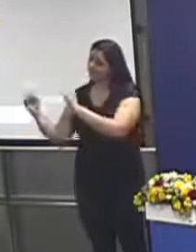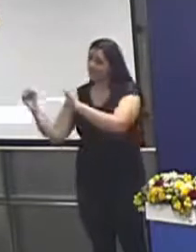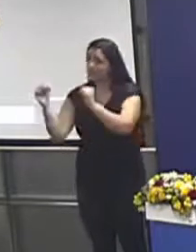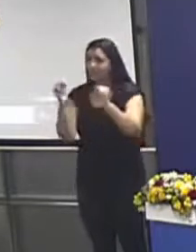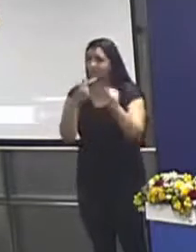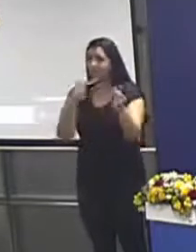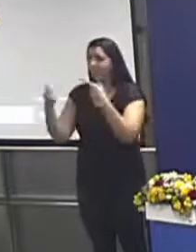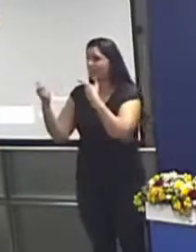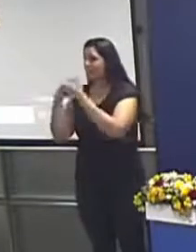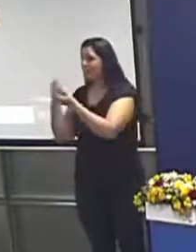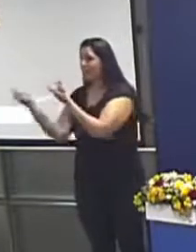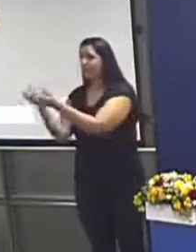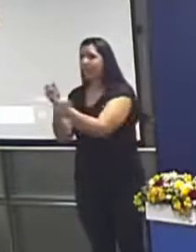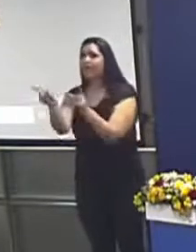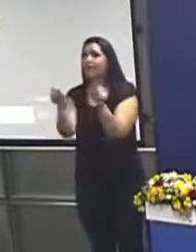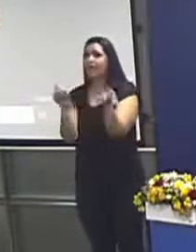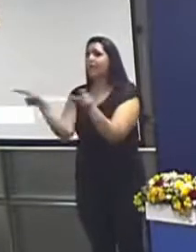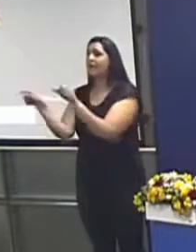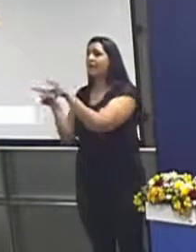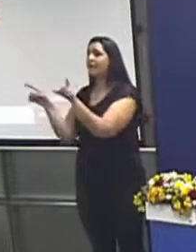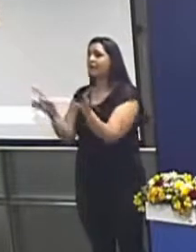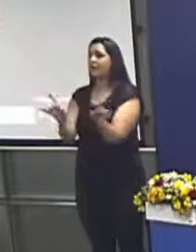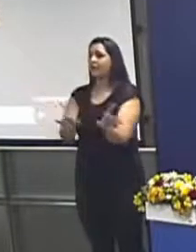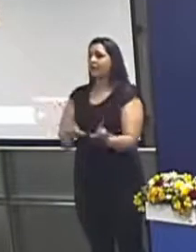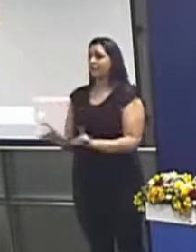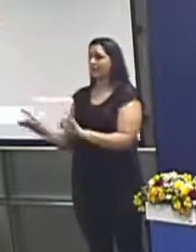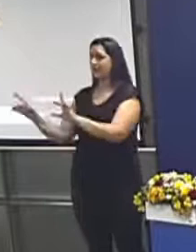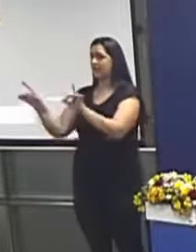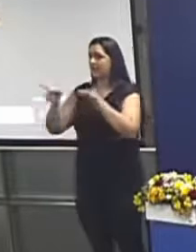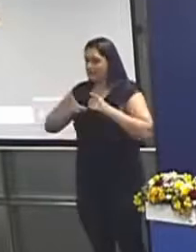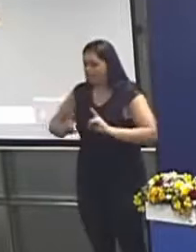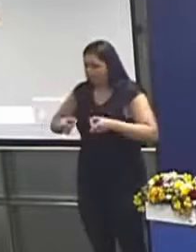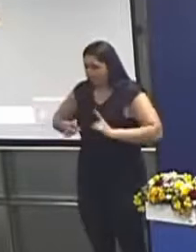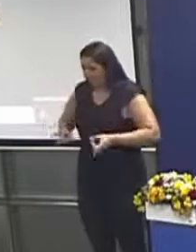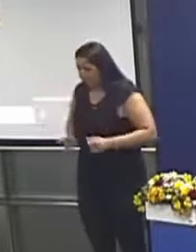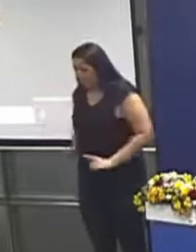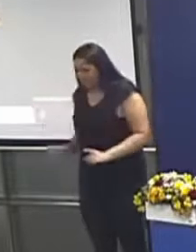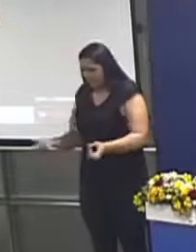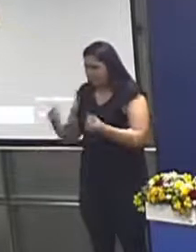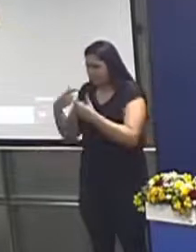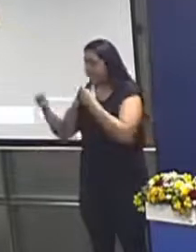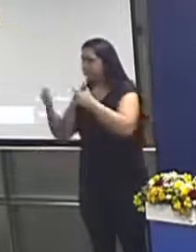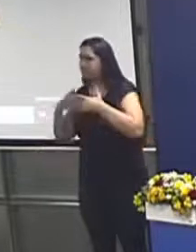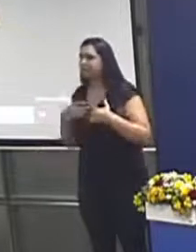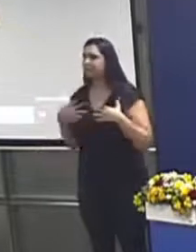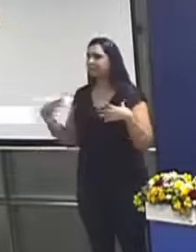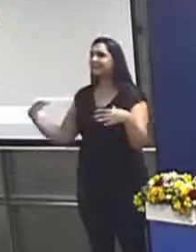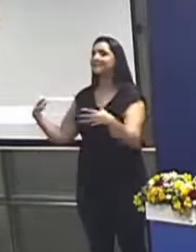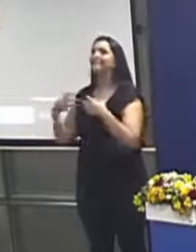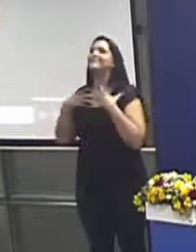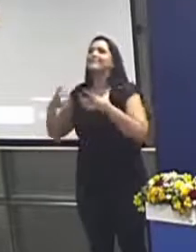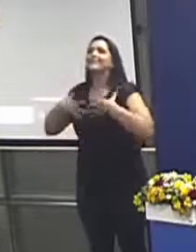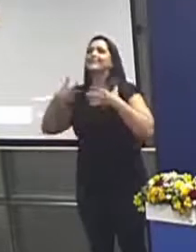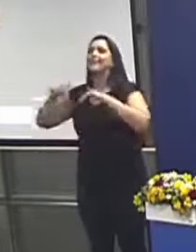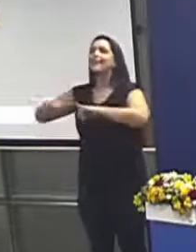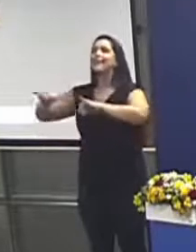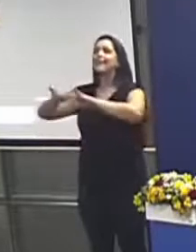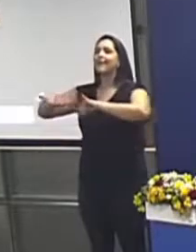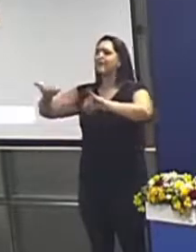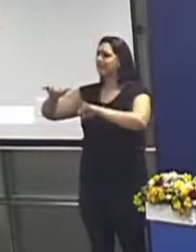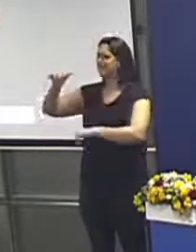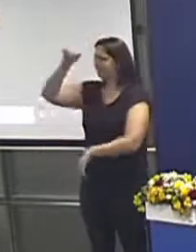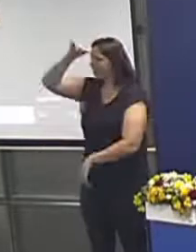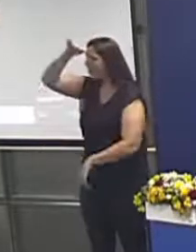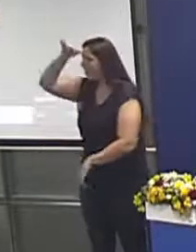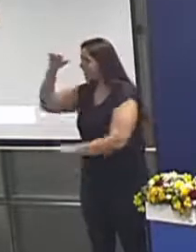remédios adora o passivo e aproveitam para vender o antidepressivo. Empresas anunciam com excitação quanta ironia